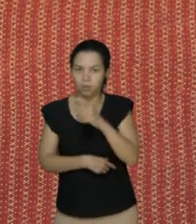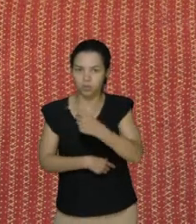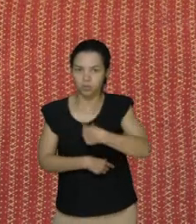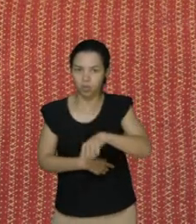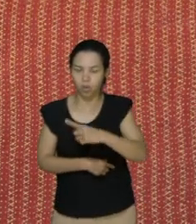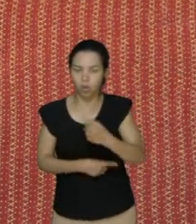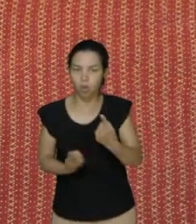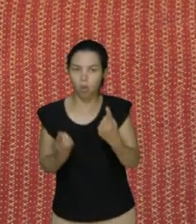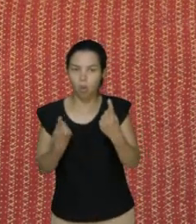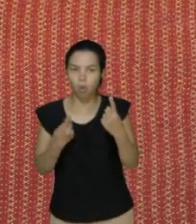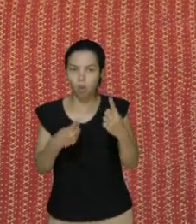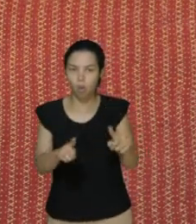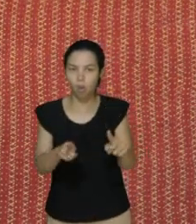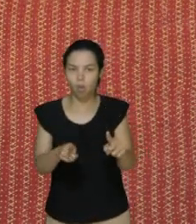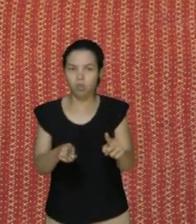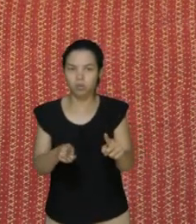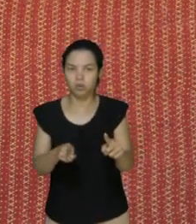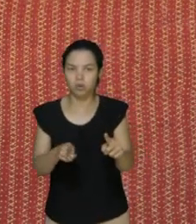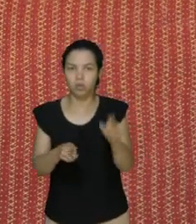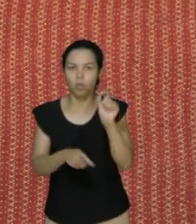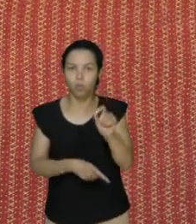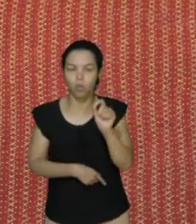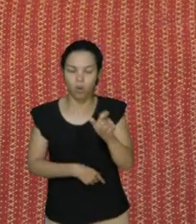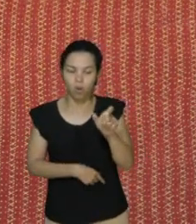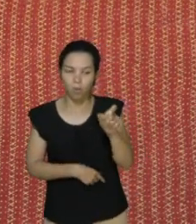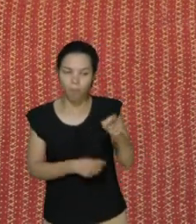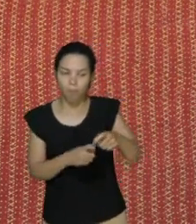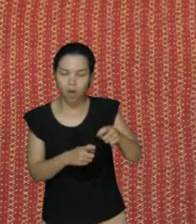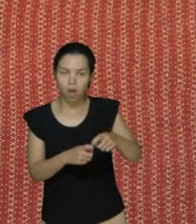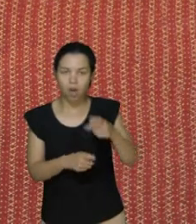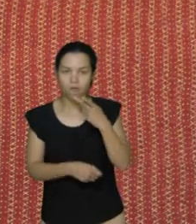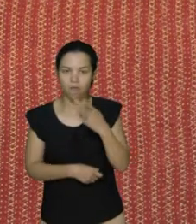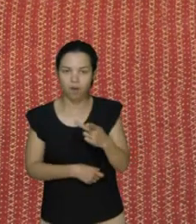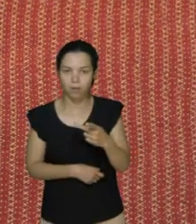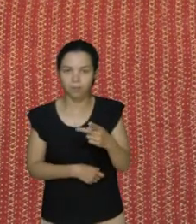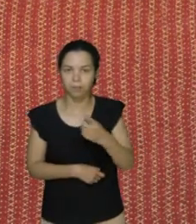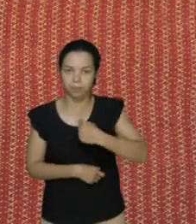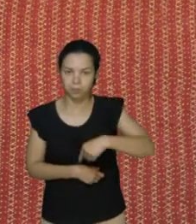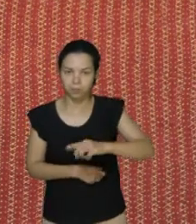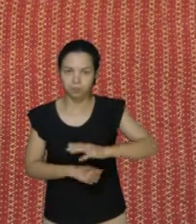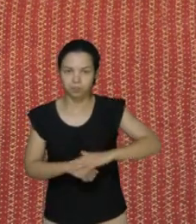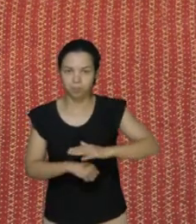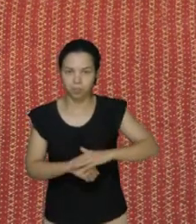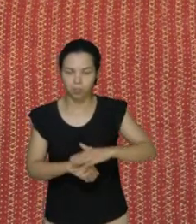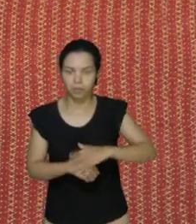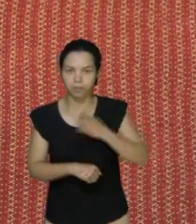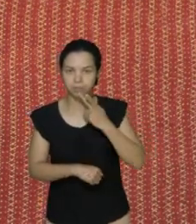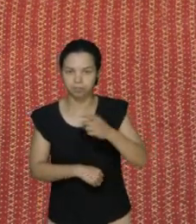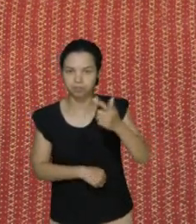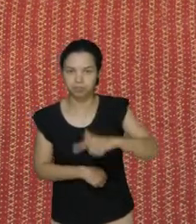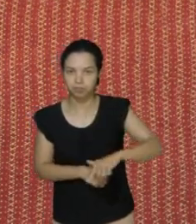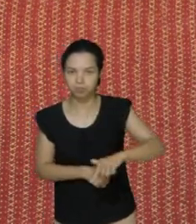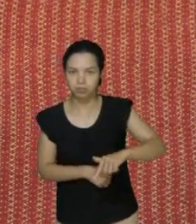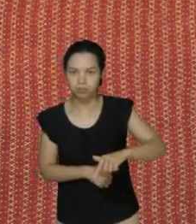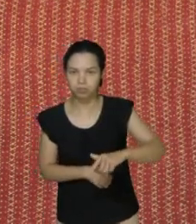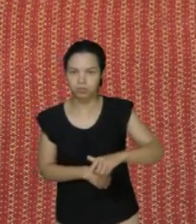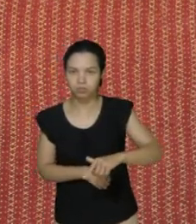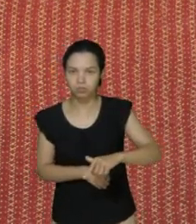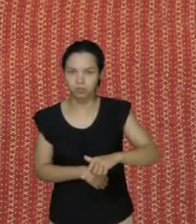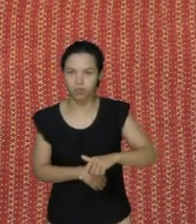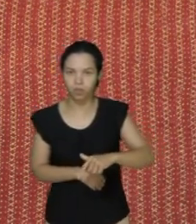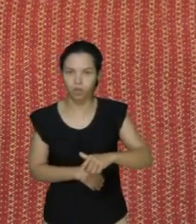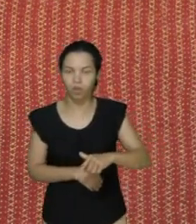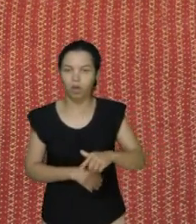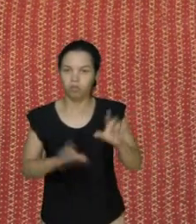contrário àquilo que realmente os médicos dizem mesmo. Então, ele, com muita propriedade ali, mais uma vez reforçando a